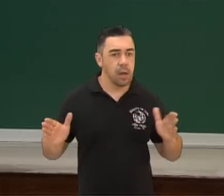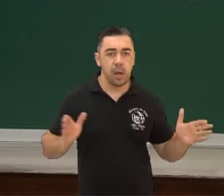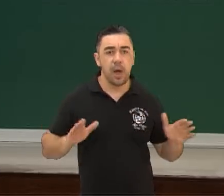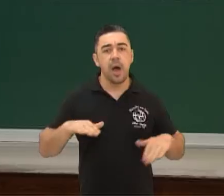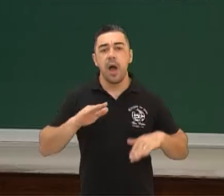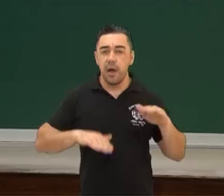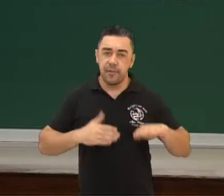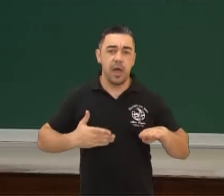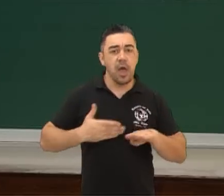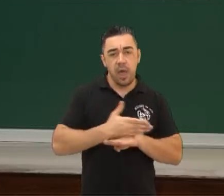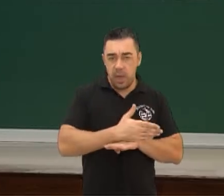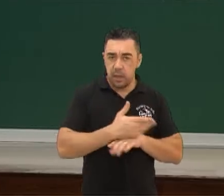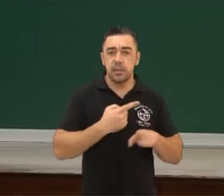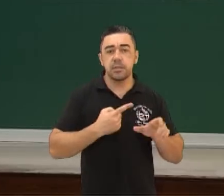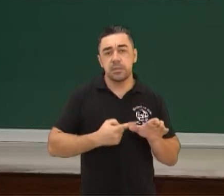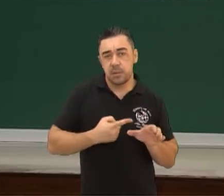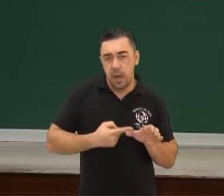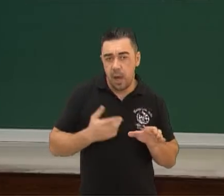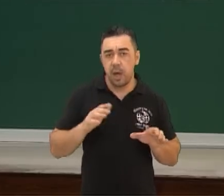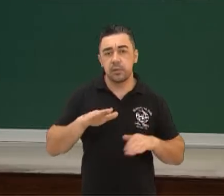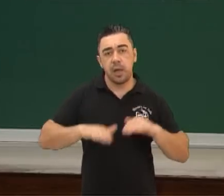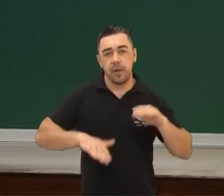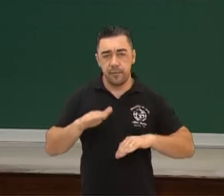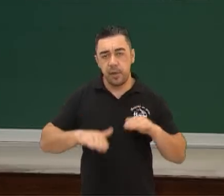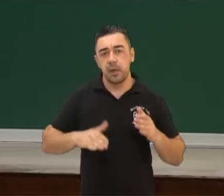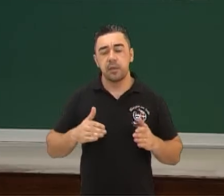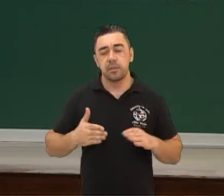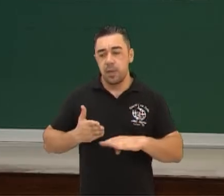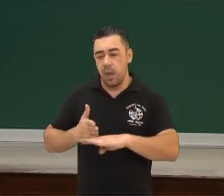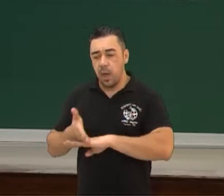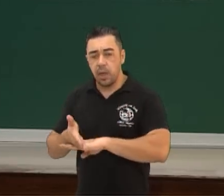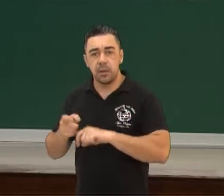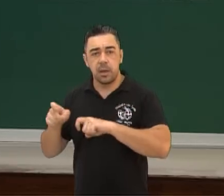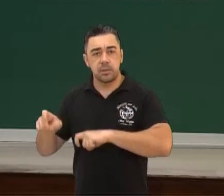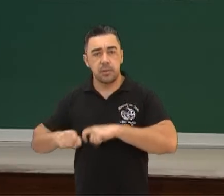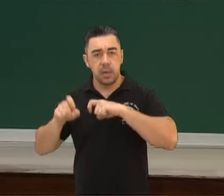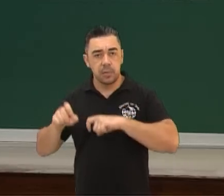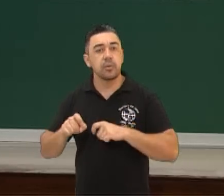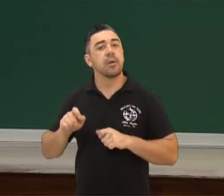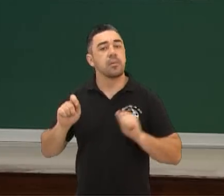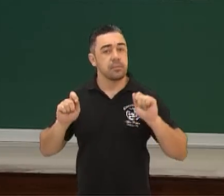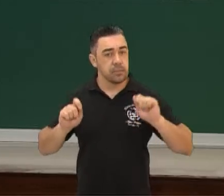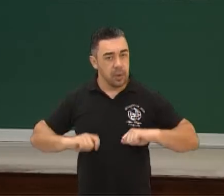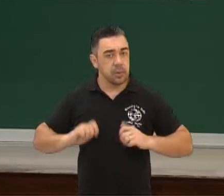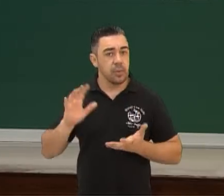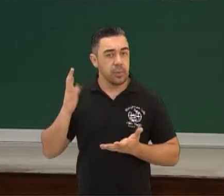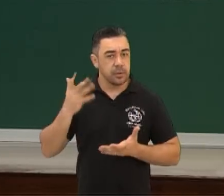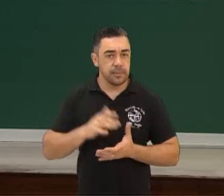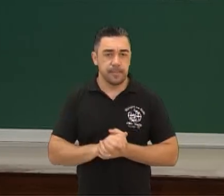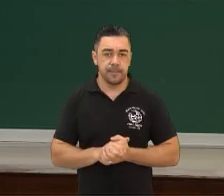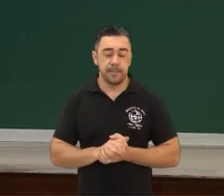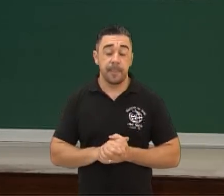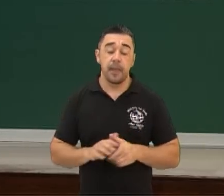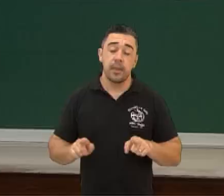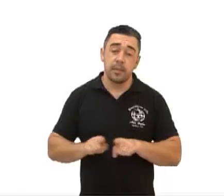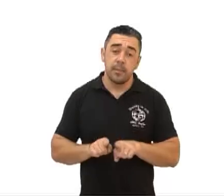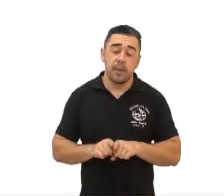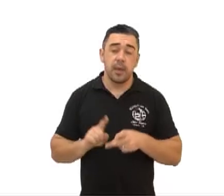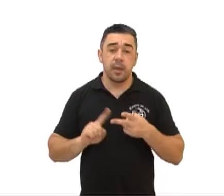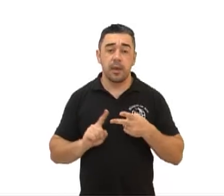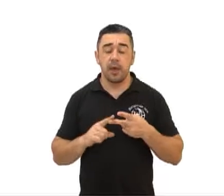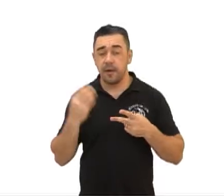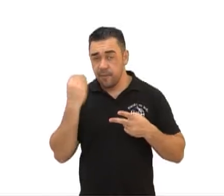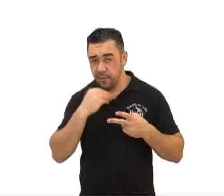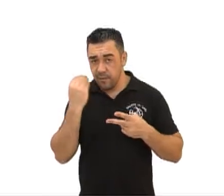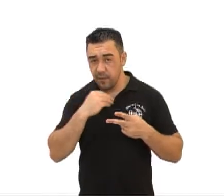chegando a invadir o espaço das cidades. Então, são coisas bem complicadas que podem vir a acontecer. Desertificação,